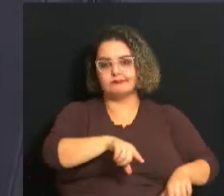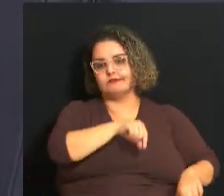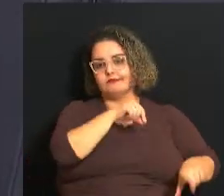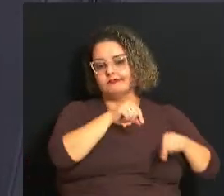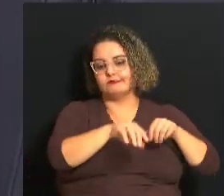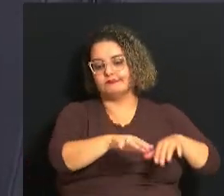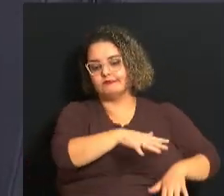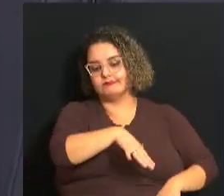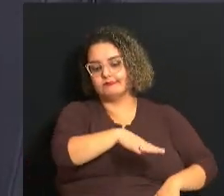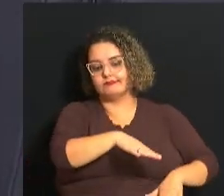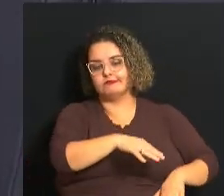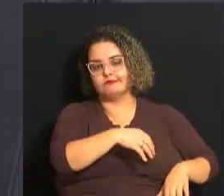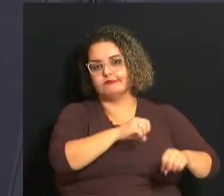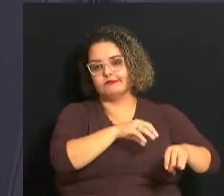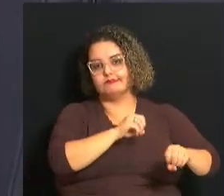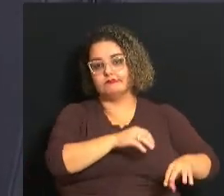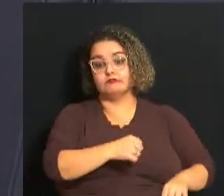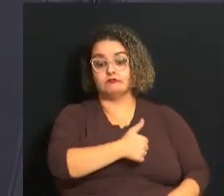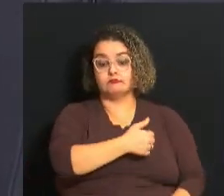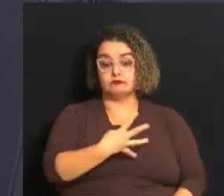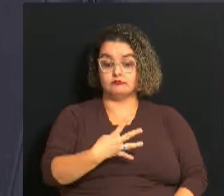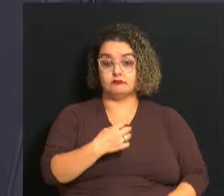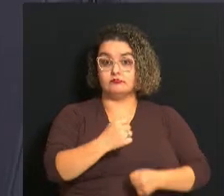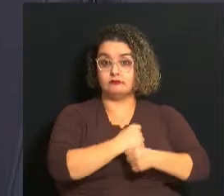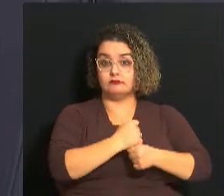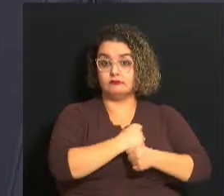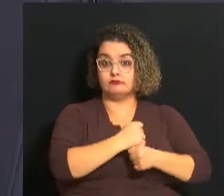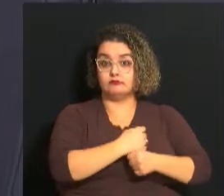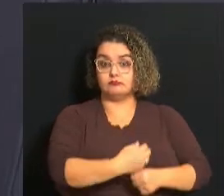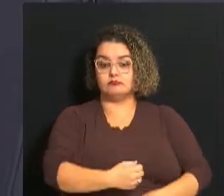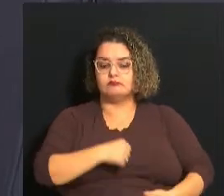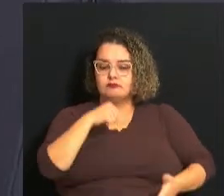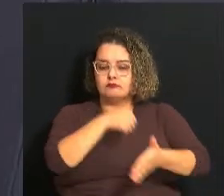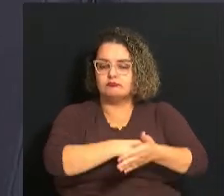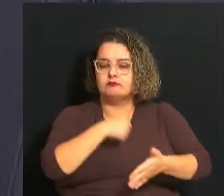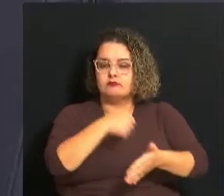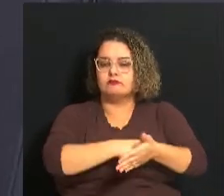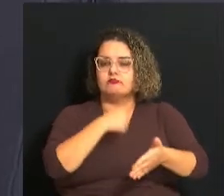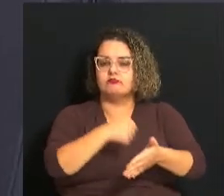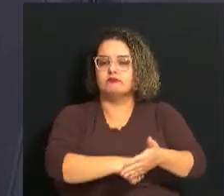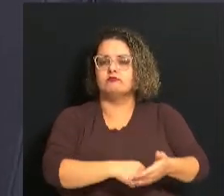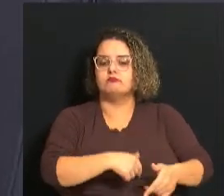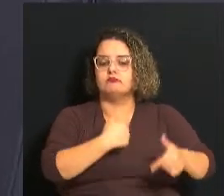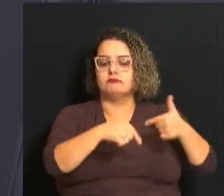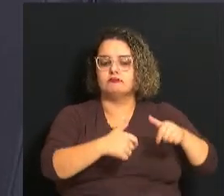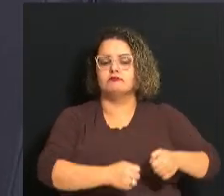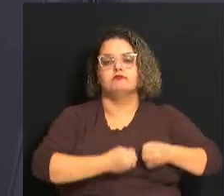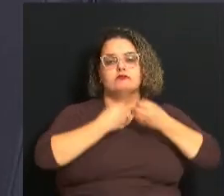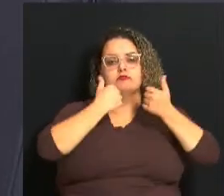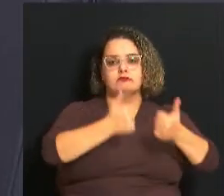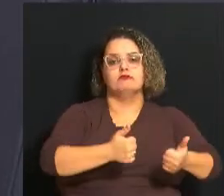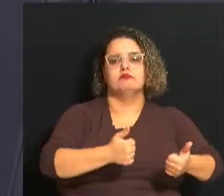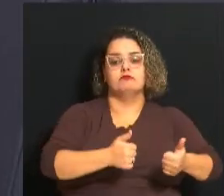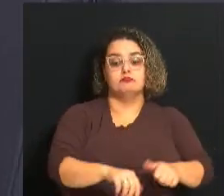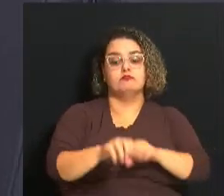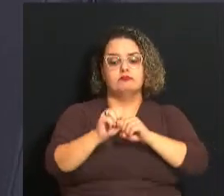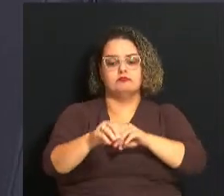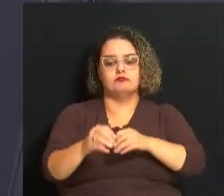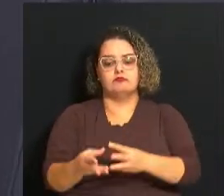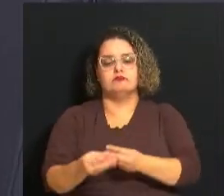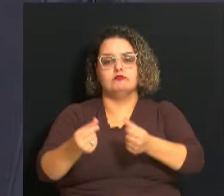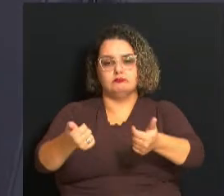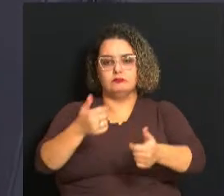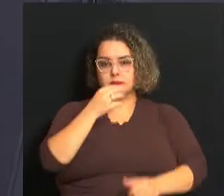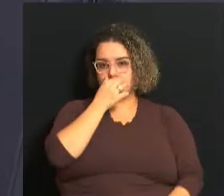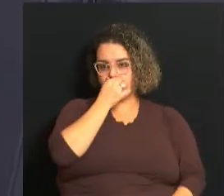educação nos estudos aprofundados na briga lúcida em defesa das condições de trabalho das políticas públicas na